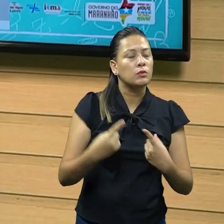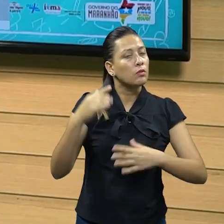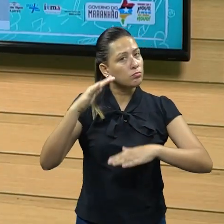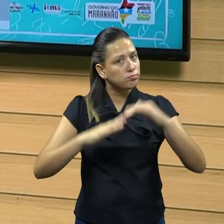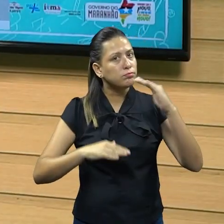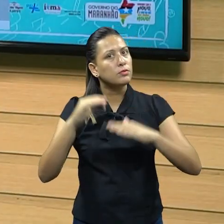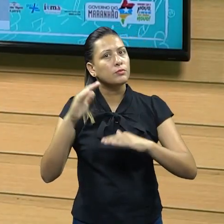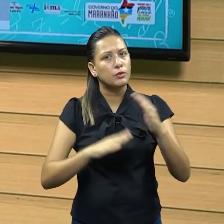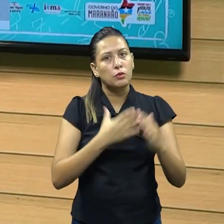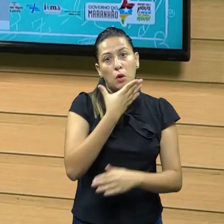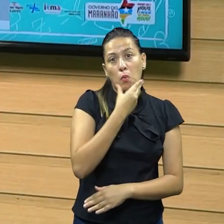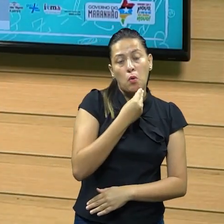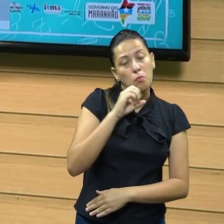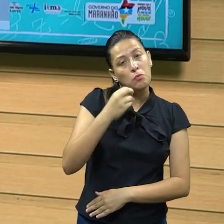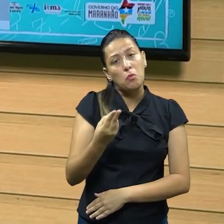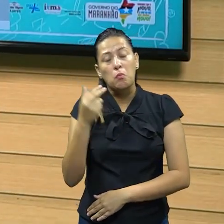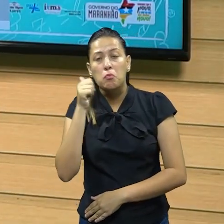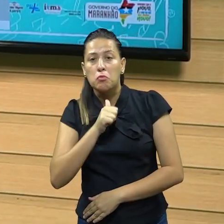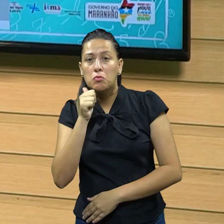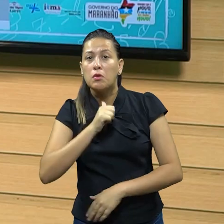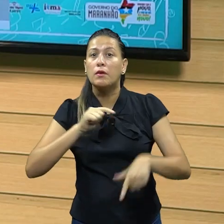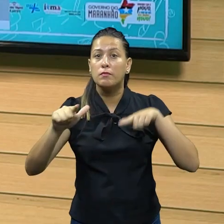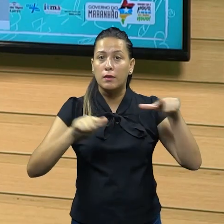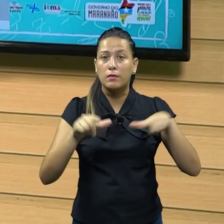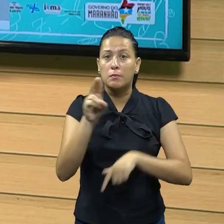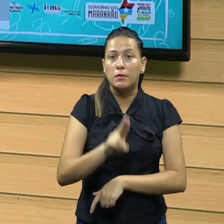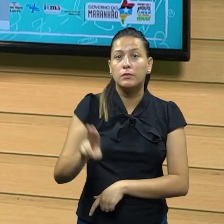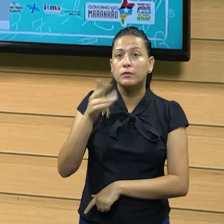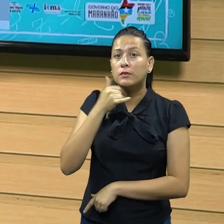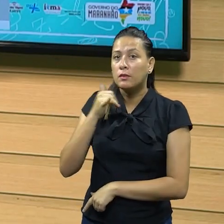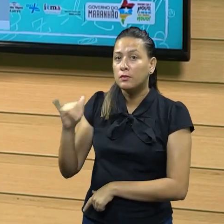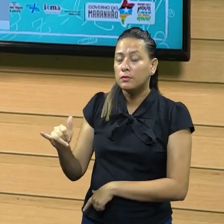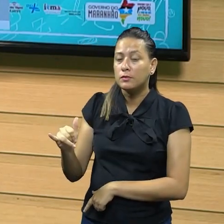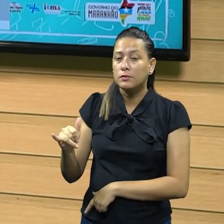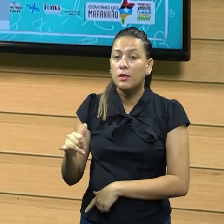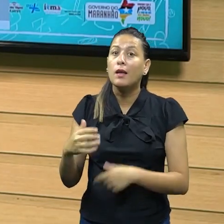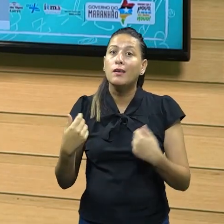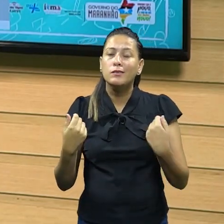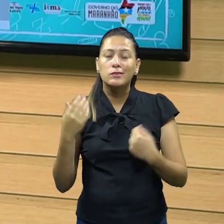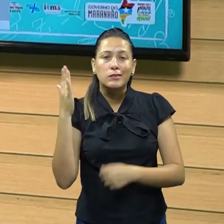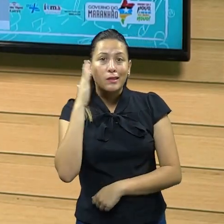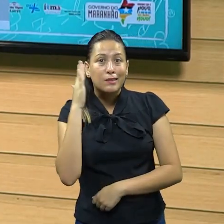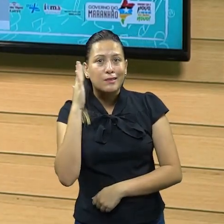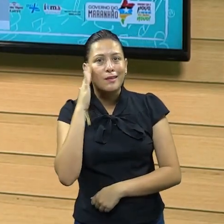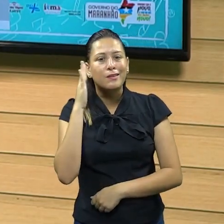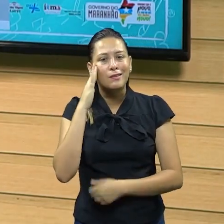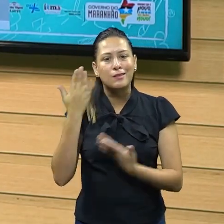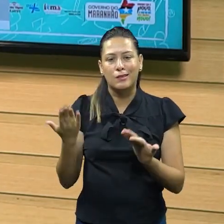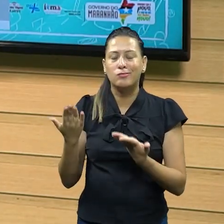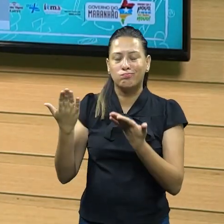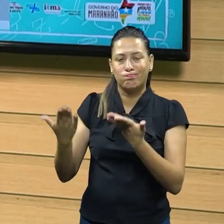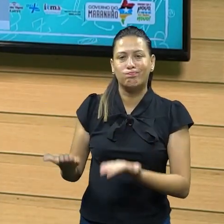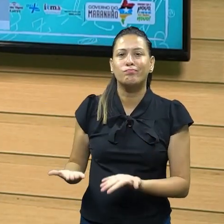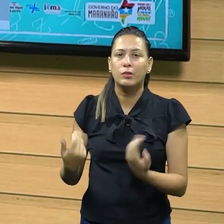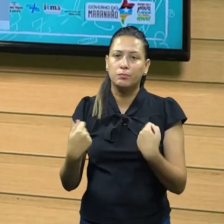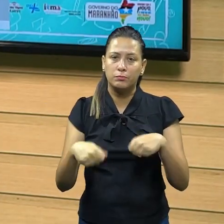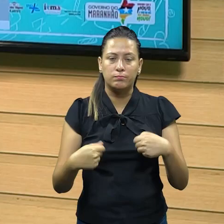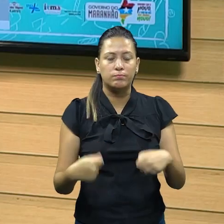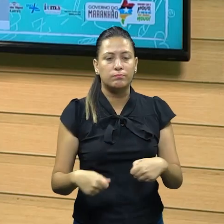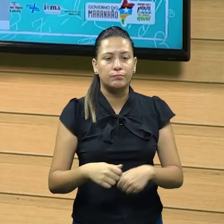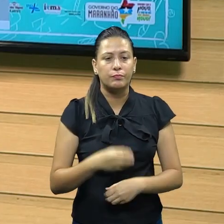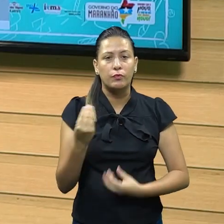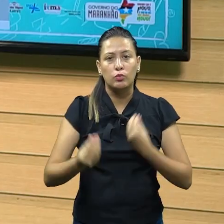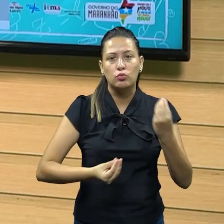profissional, né, seja o homem ou seja a mulher, que vai trabalhar com isso, ele precisa dessas informações. E como